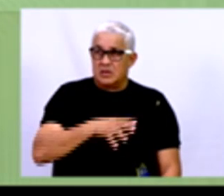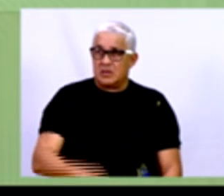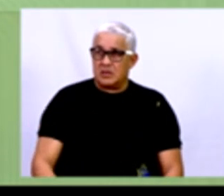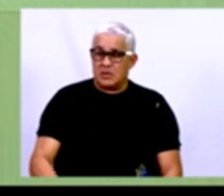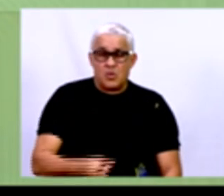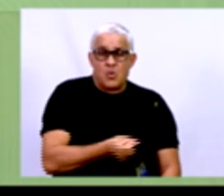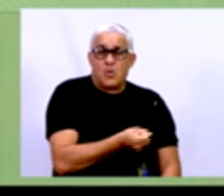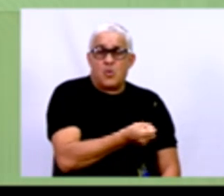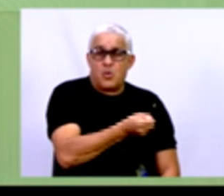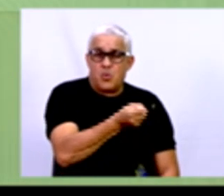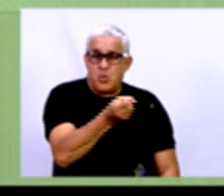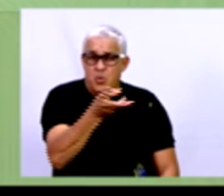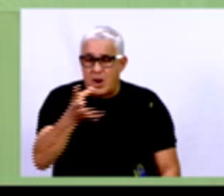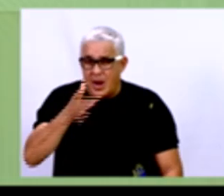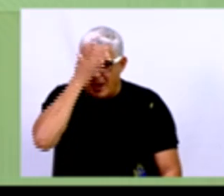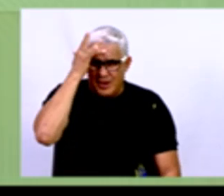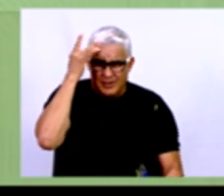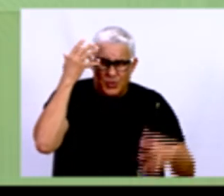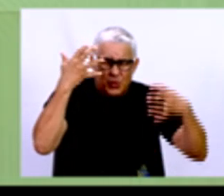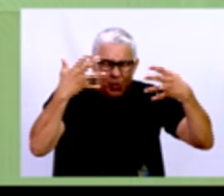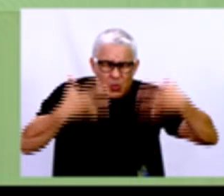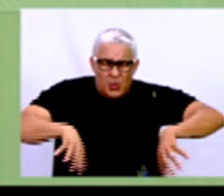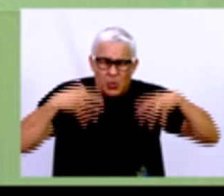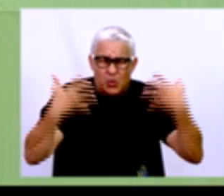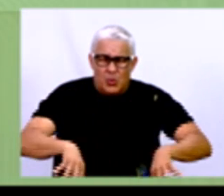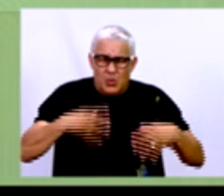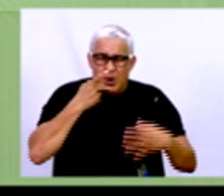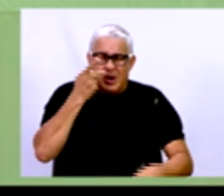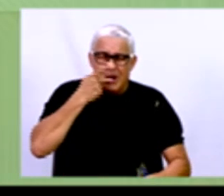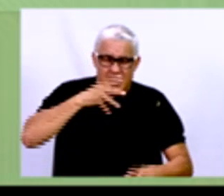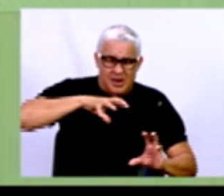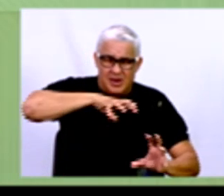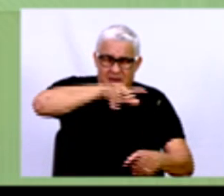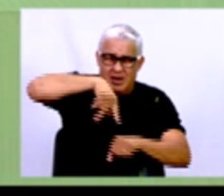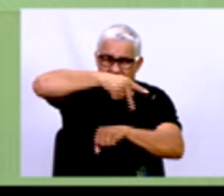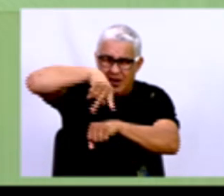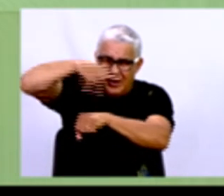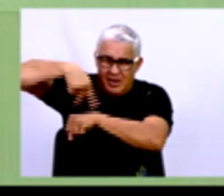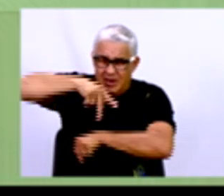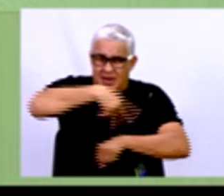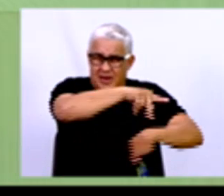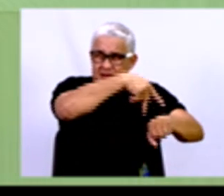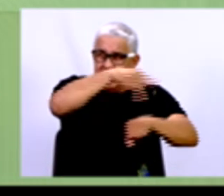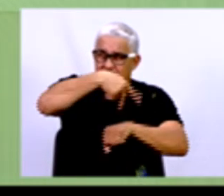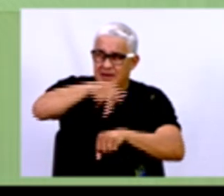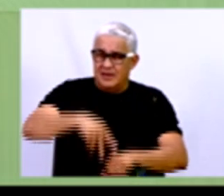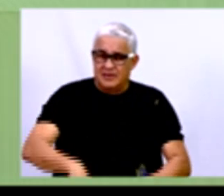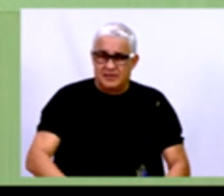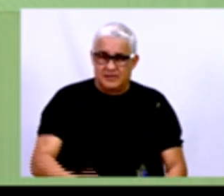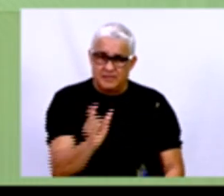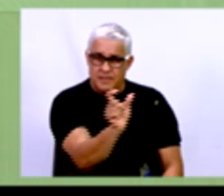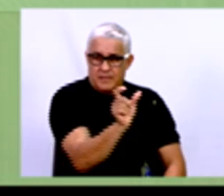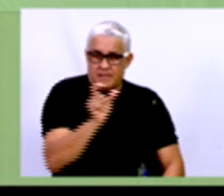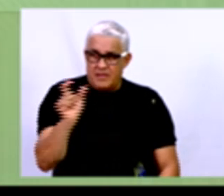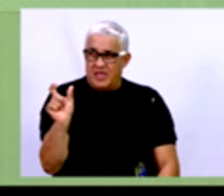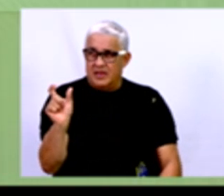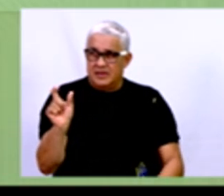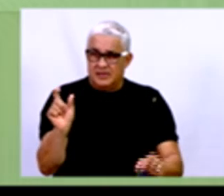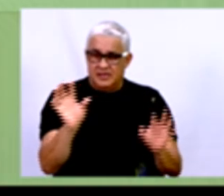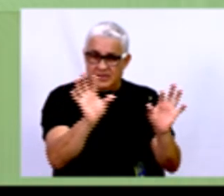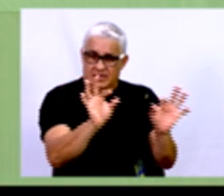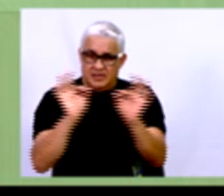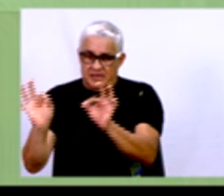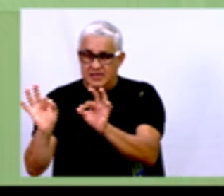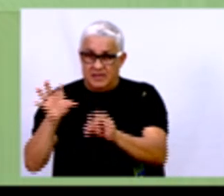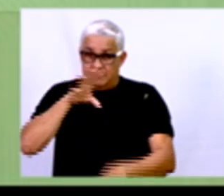quantos milhões de falantes tem cada uma dessas línguas. Olha só, vamos fazer o destaque aqui para a língua portuguesa, que é a que nos interessa.